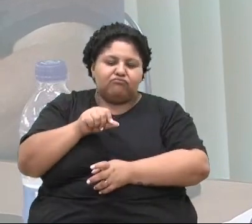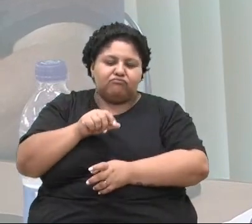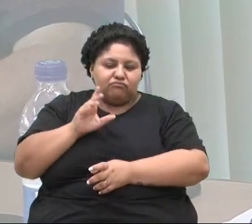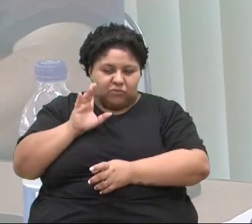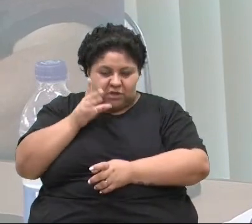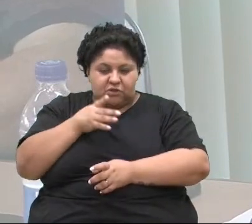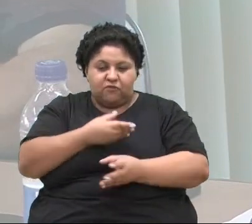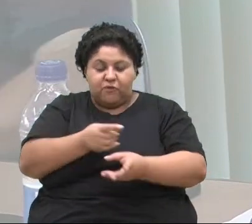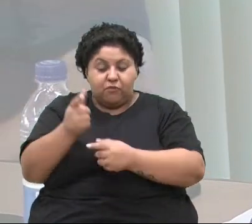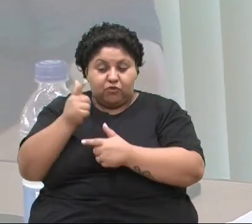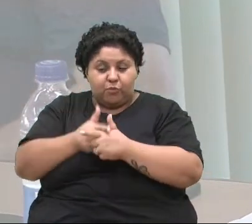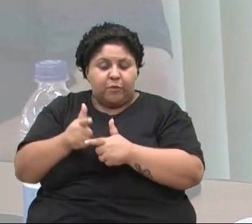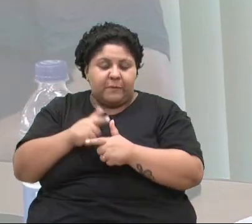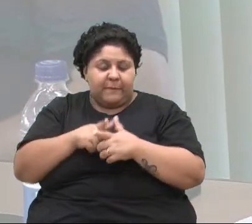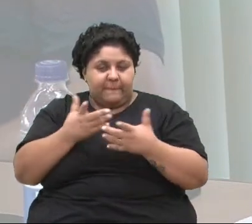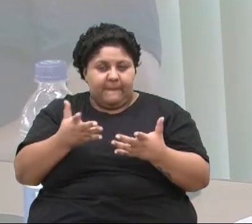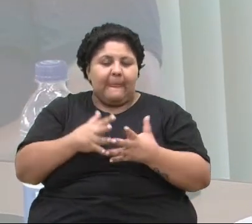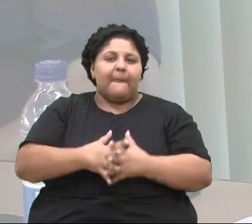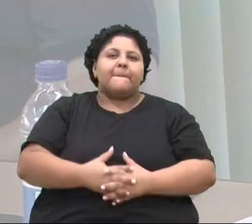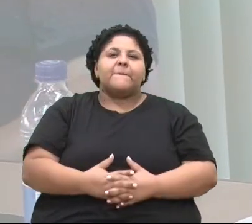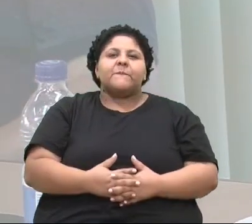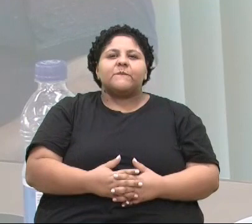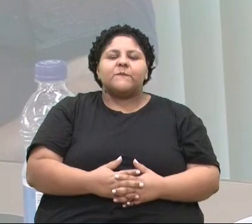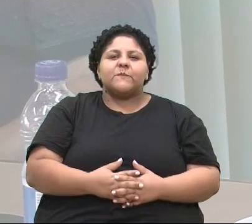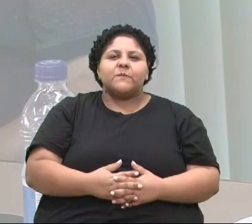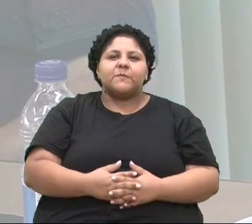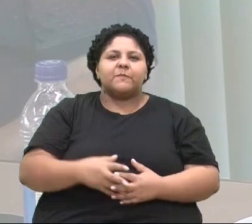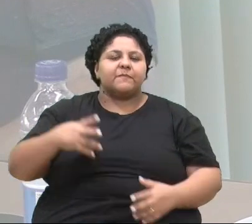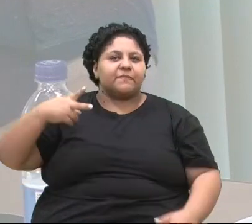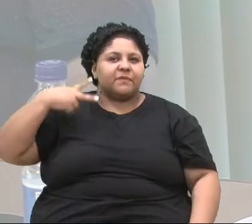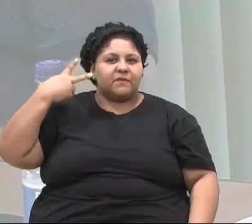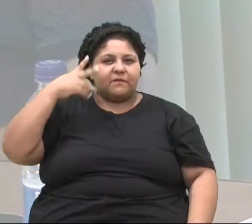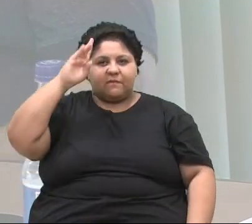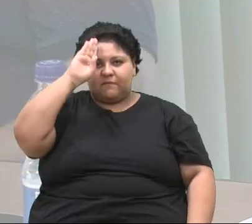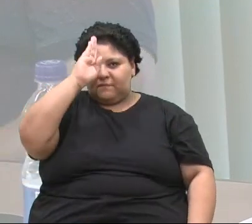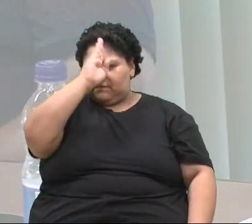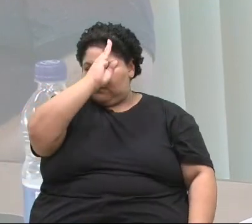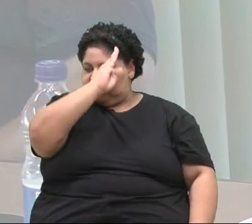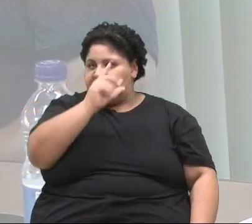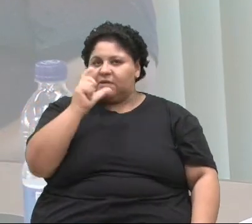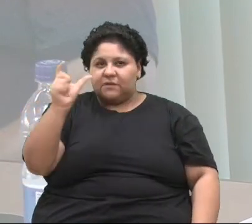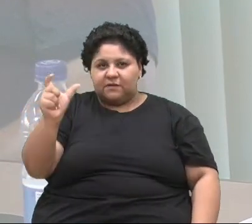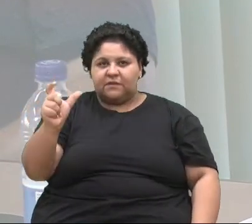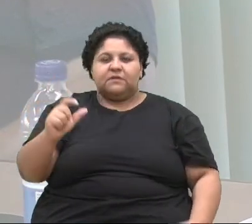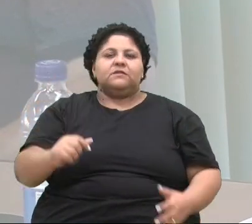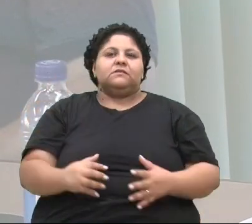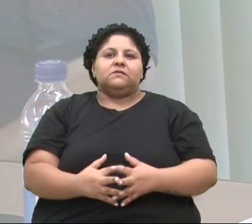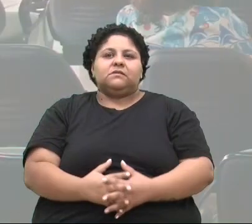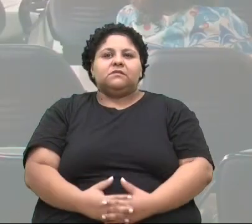muito esse problema. Bressano, vereador Bressano, com a palavra.